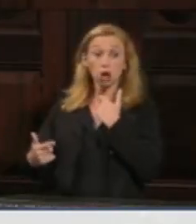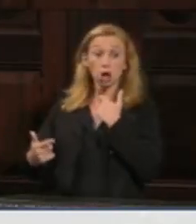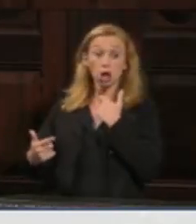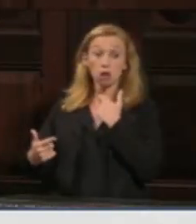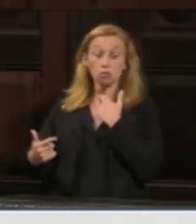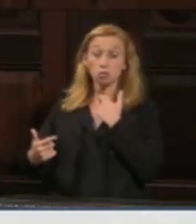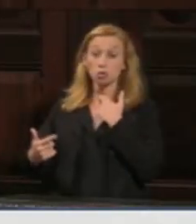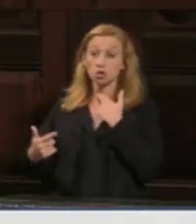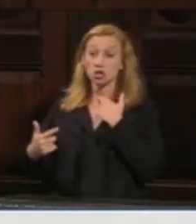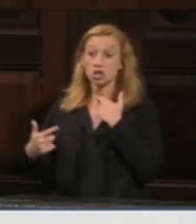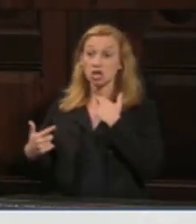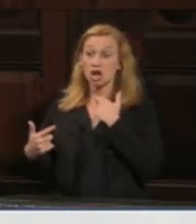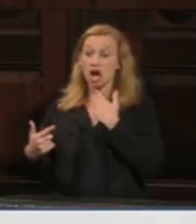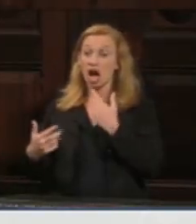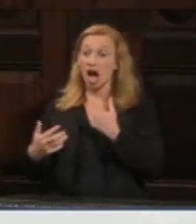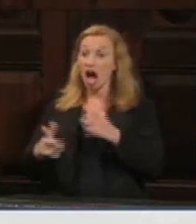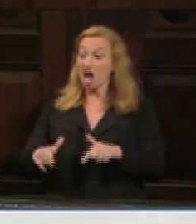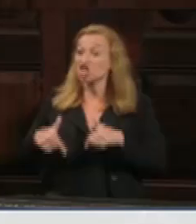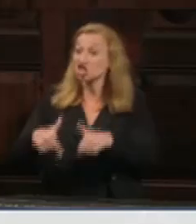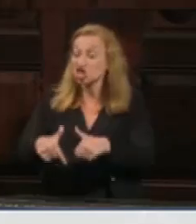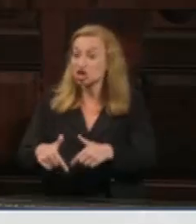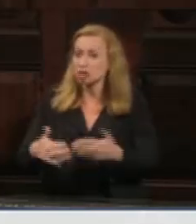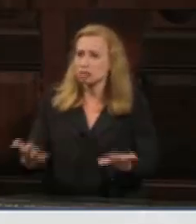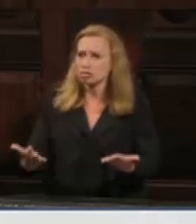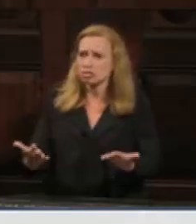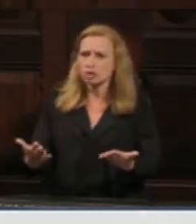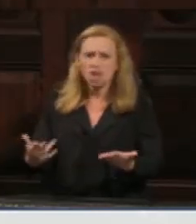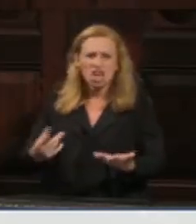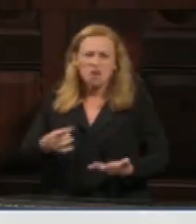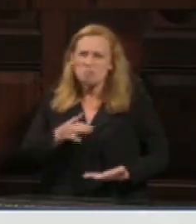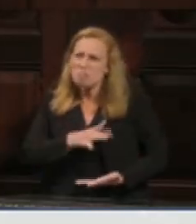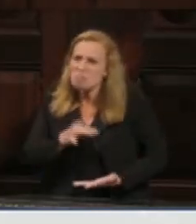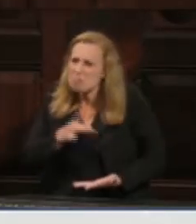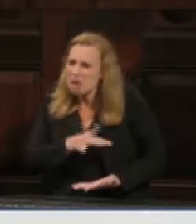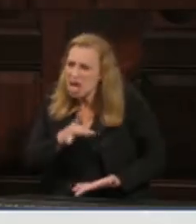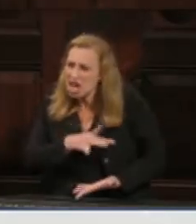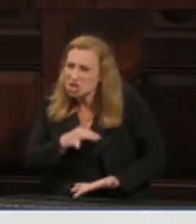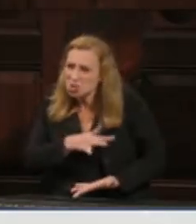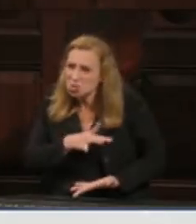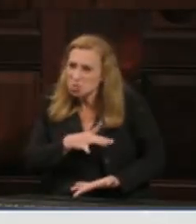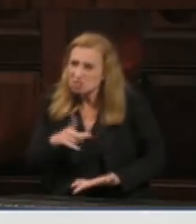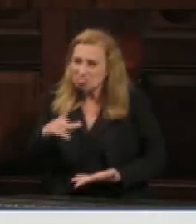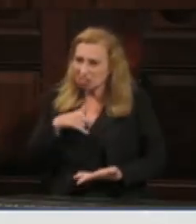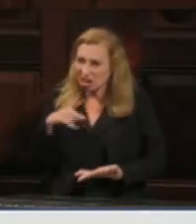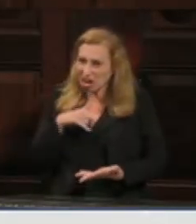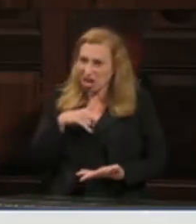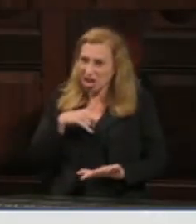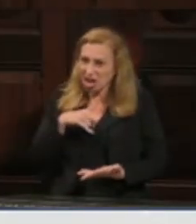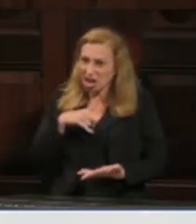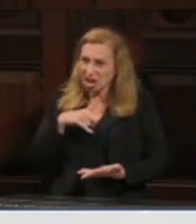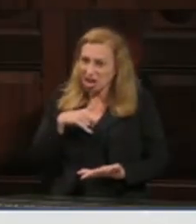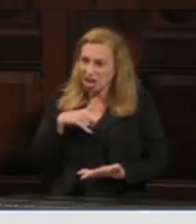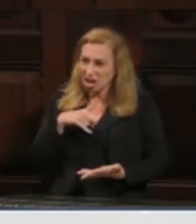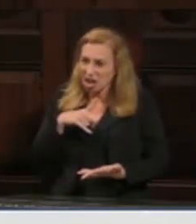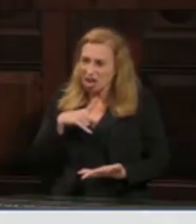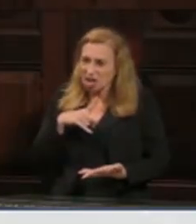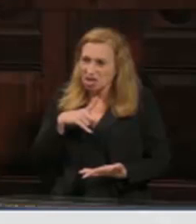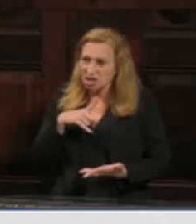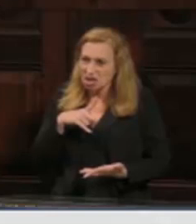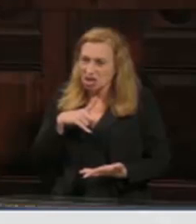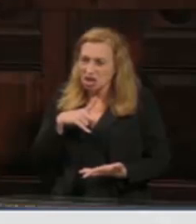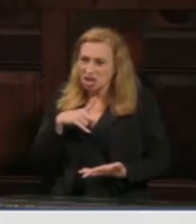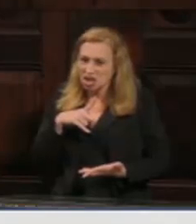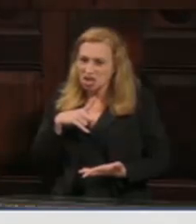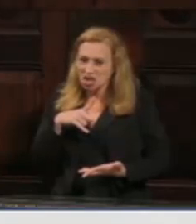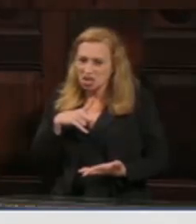agir da forma que nós agimos. Nós não temos que ter medo de nenhum estado em volta, nenhuma nação